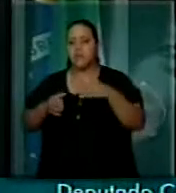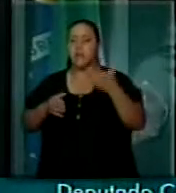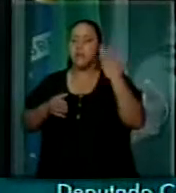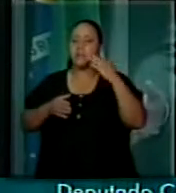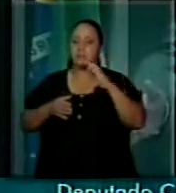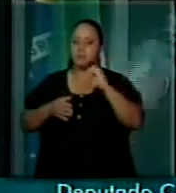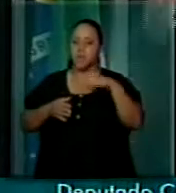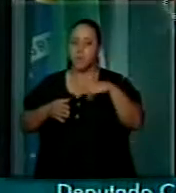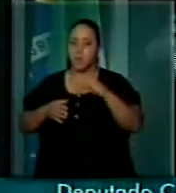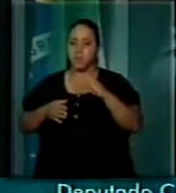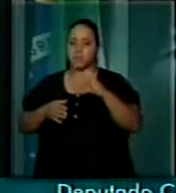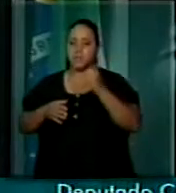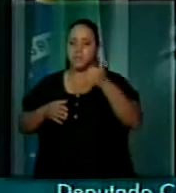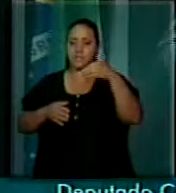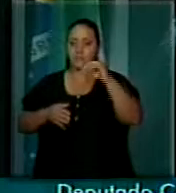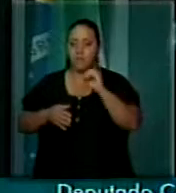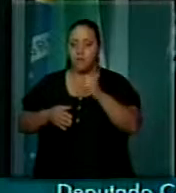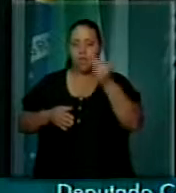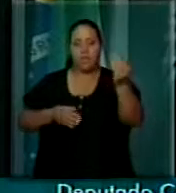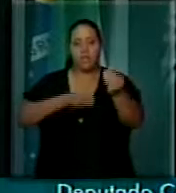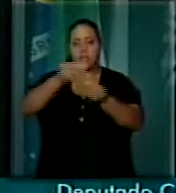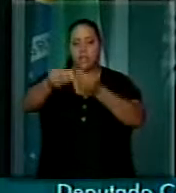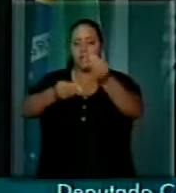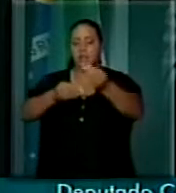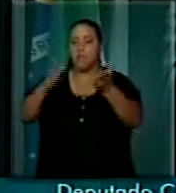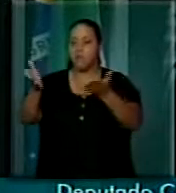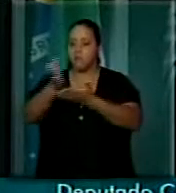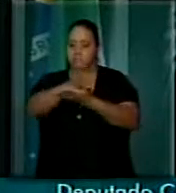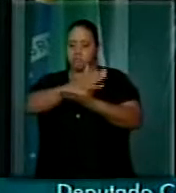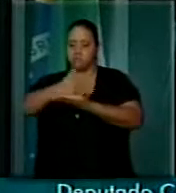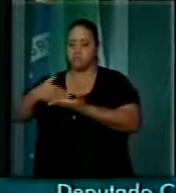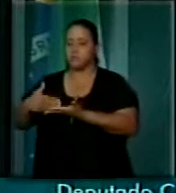partilha. E hoje o Brasil,